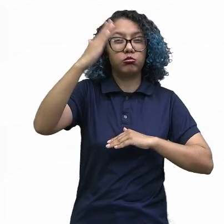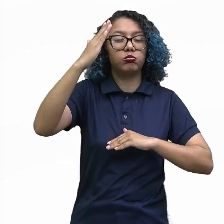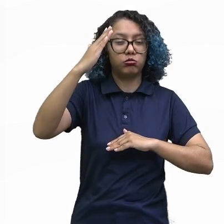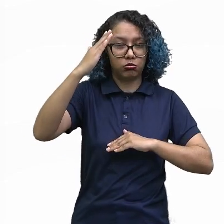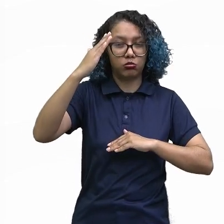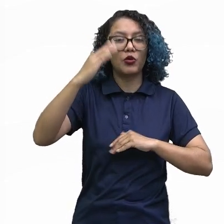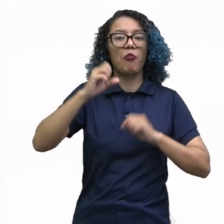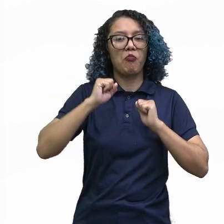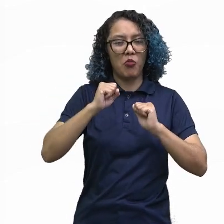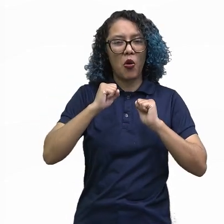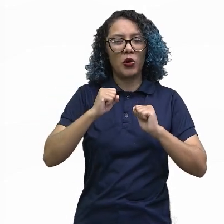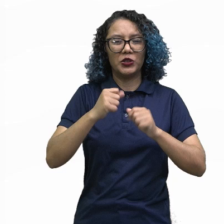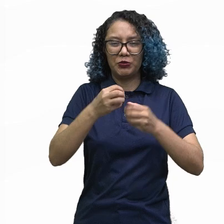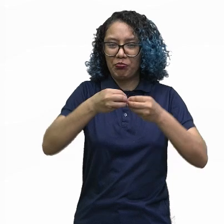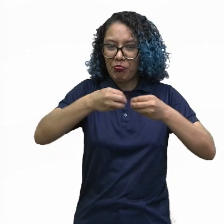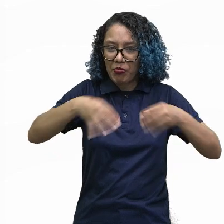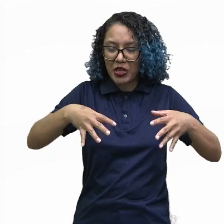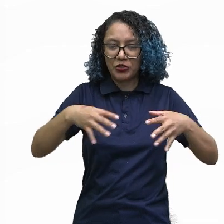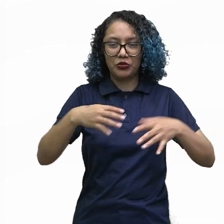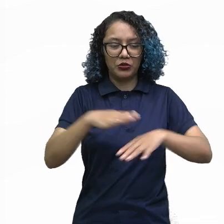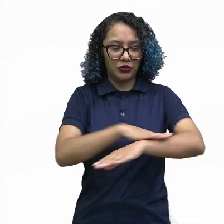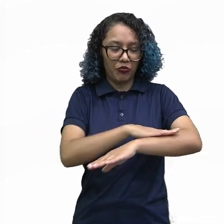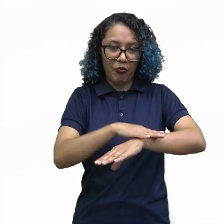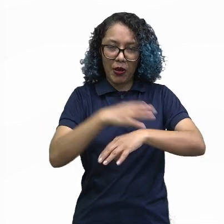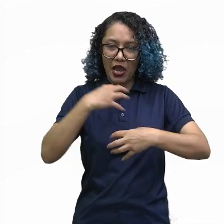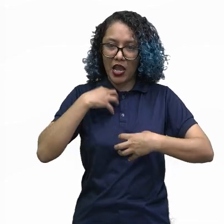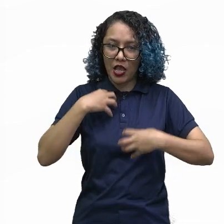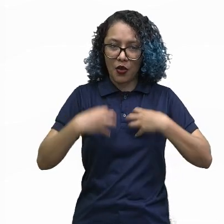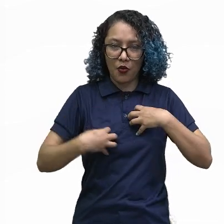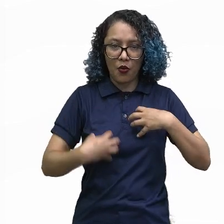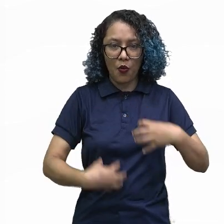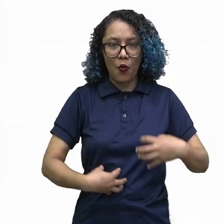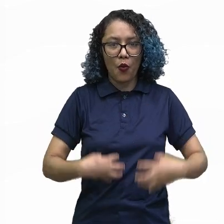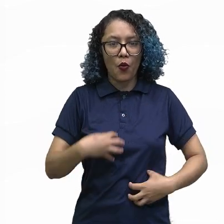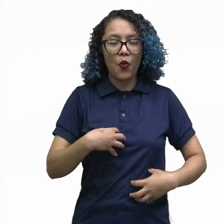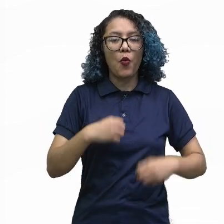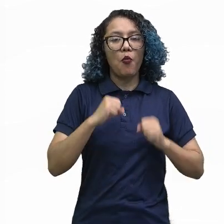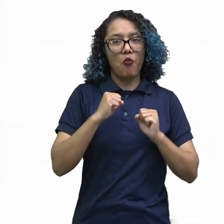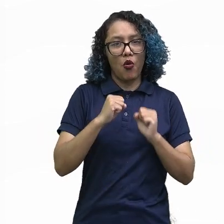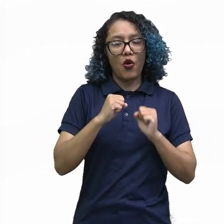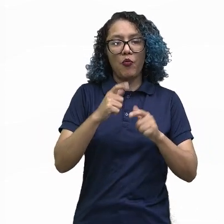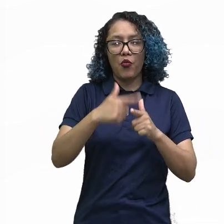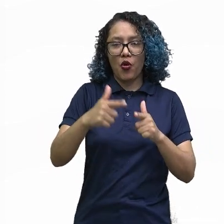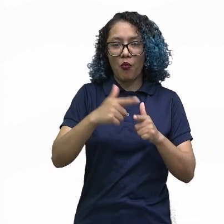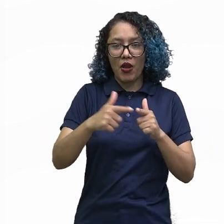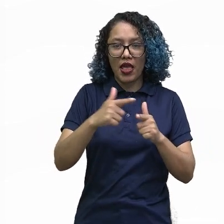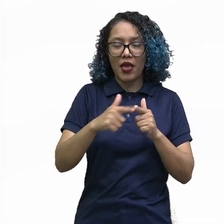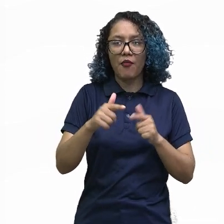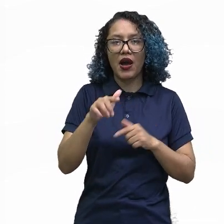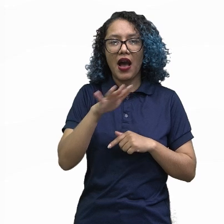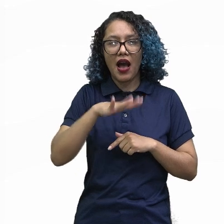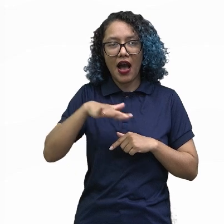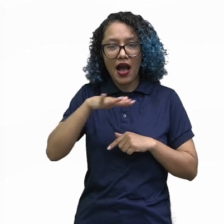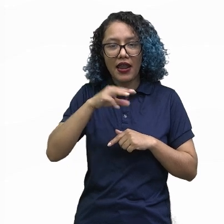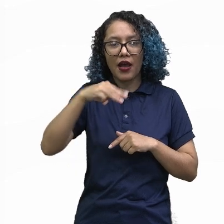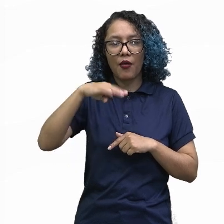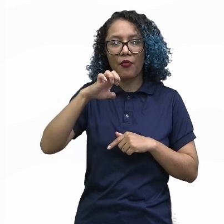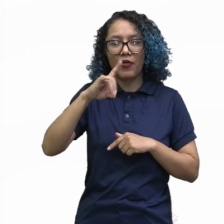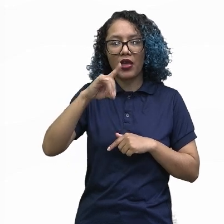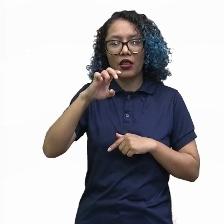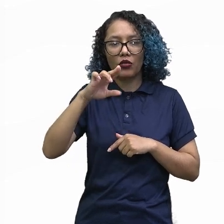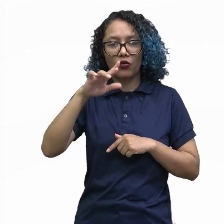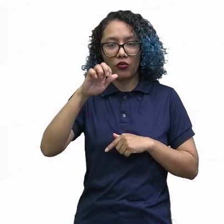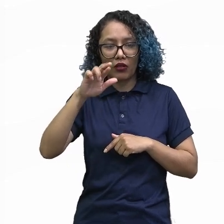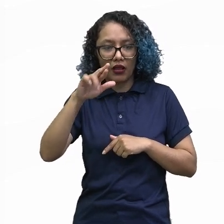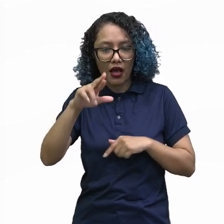aos tecidos e aos órgãos, levando, por exemplo, a complicações como falências medulares, infecções e até a